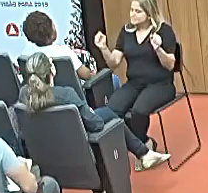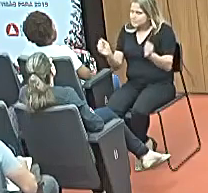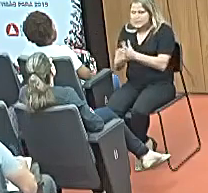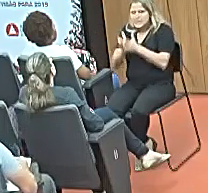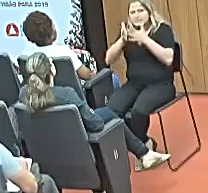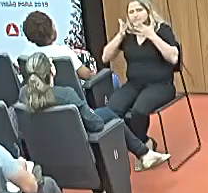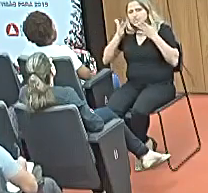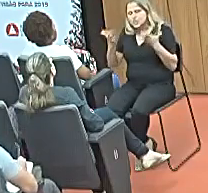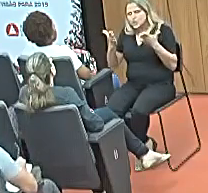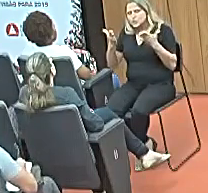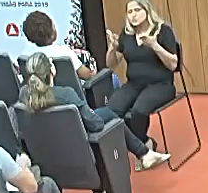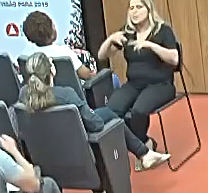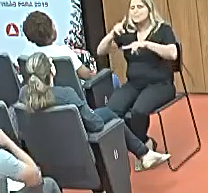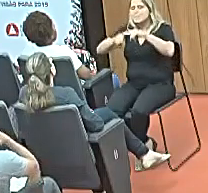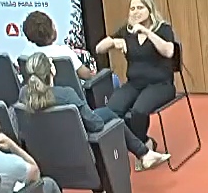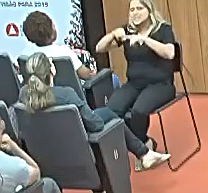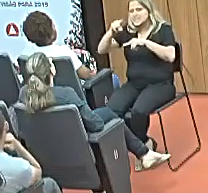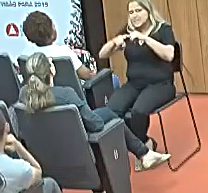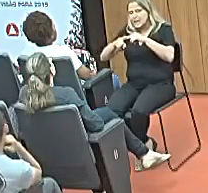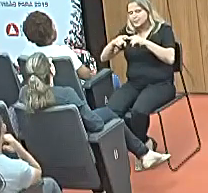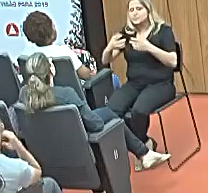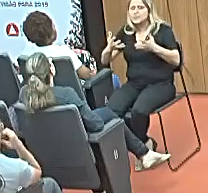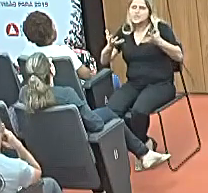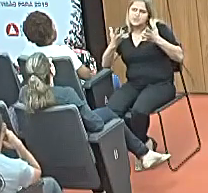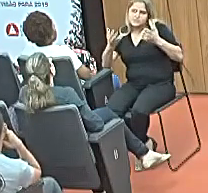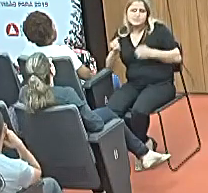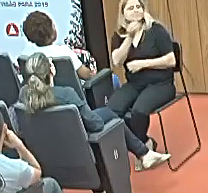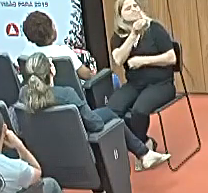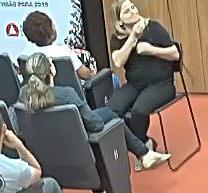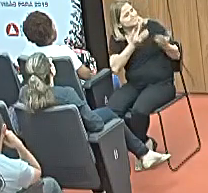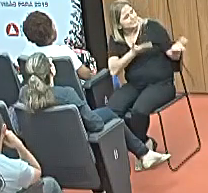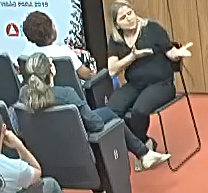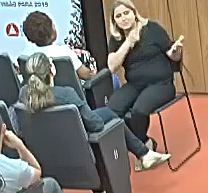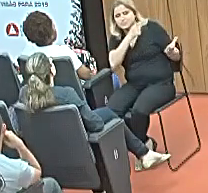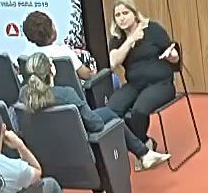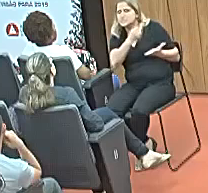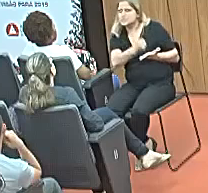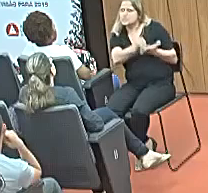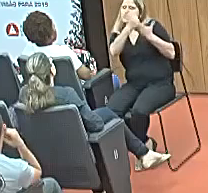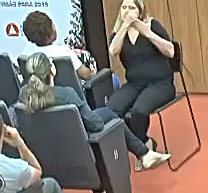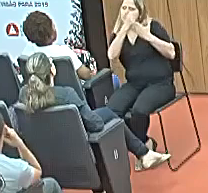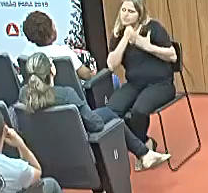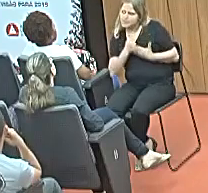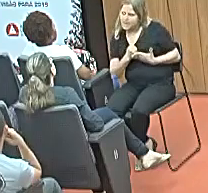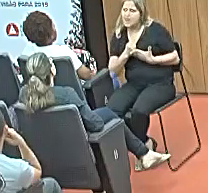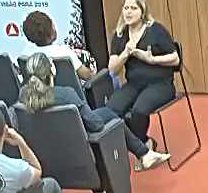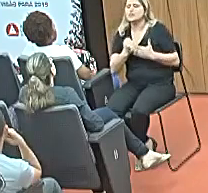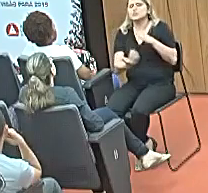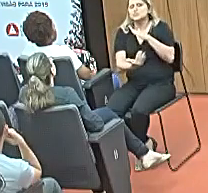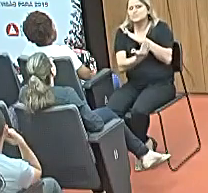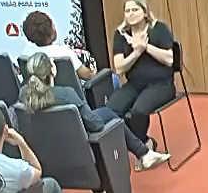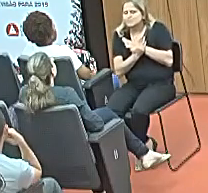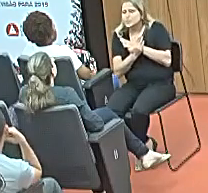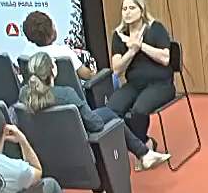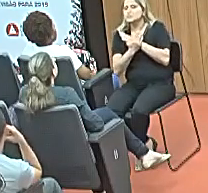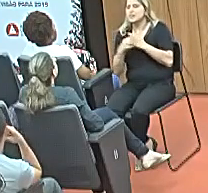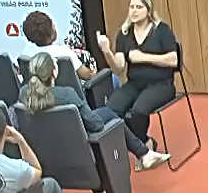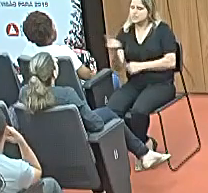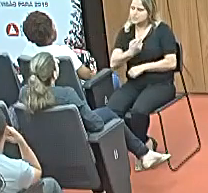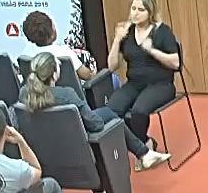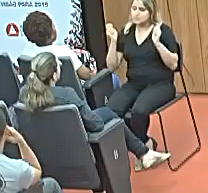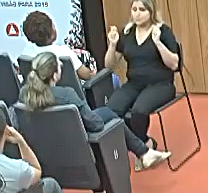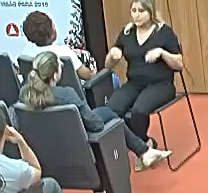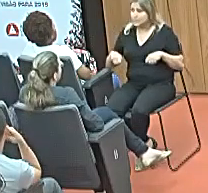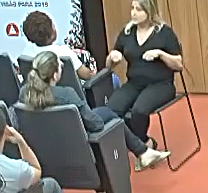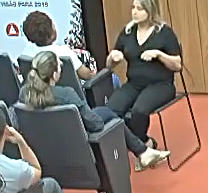nós queremos cumprimentar a vocês que nos deram todo o suporte toda assessoria para que a gente pudesse transitar